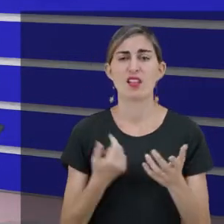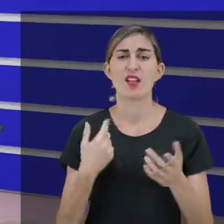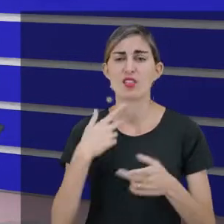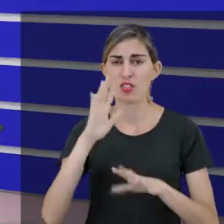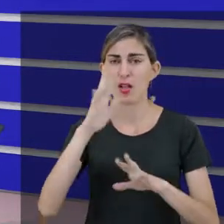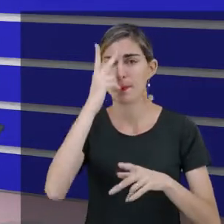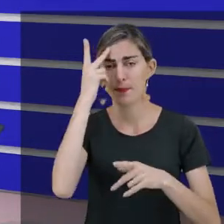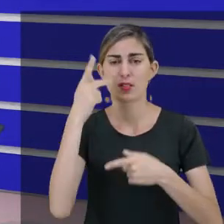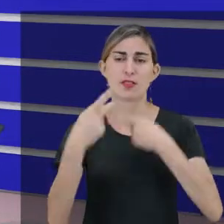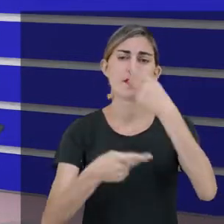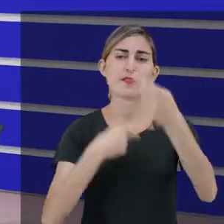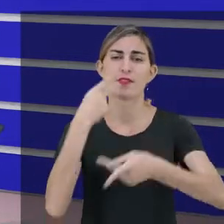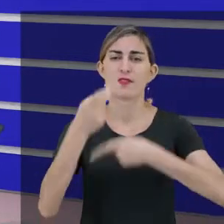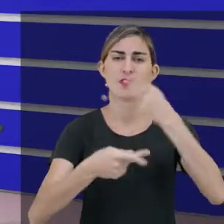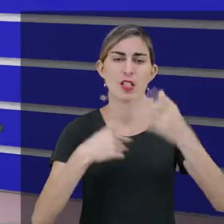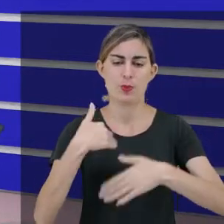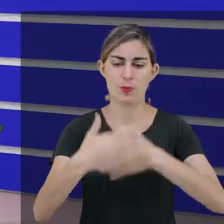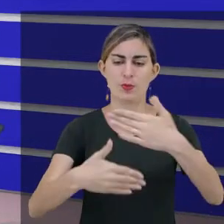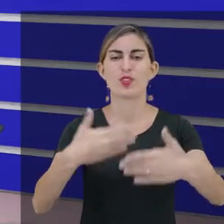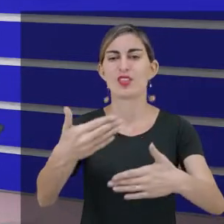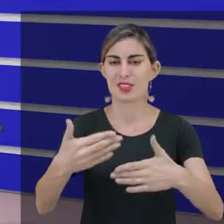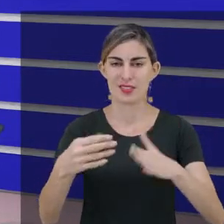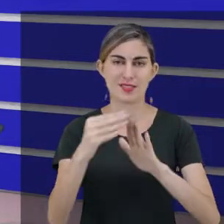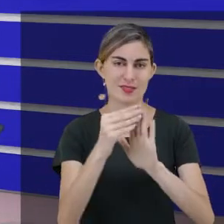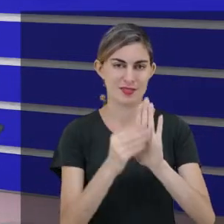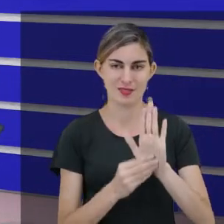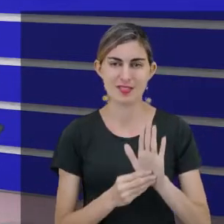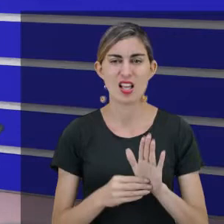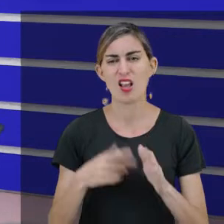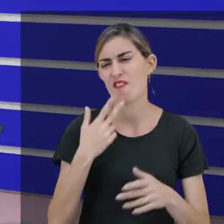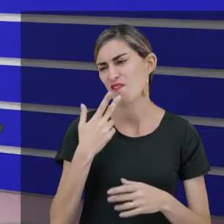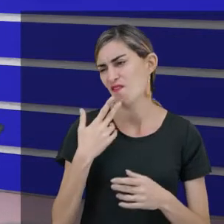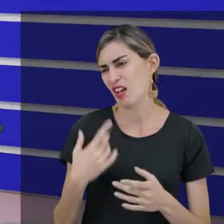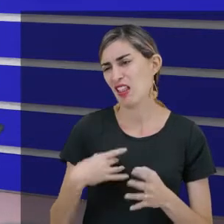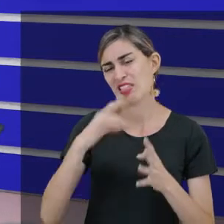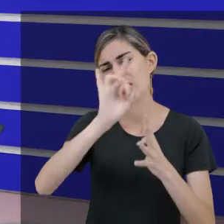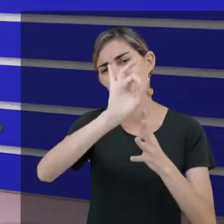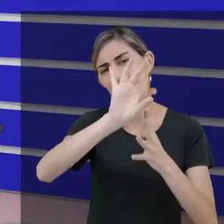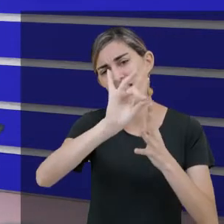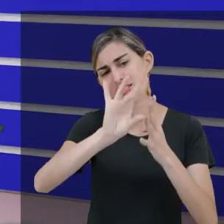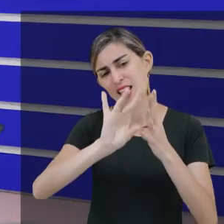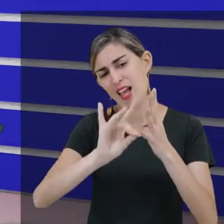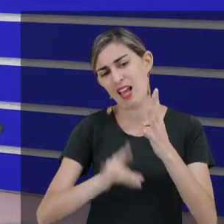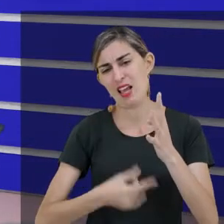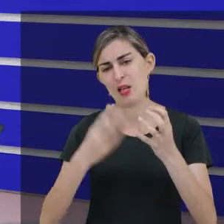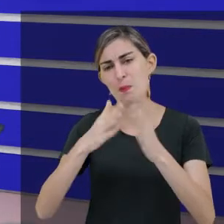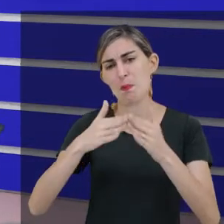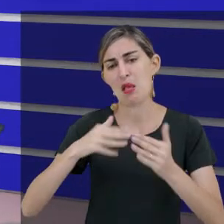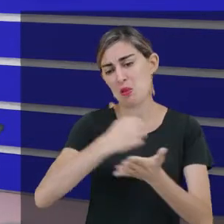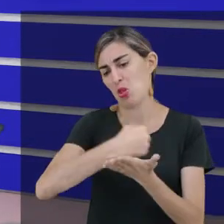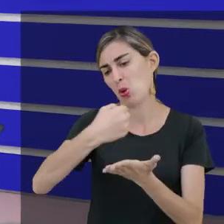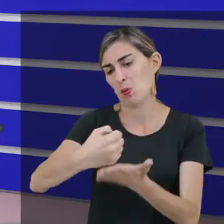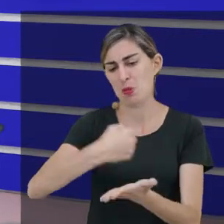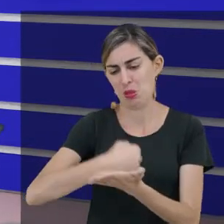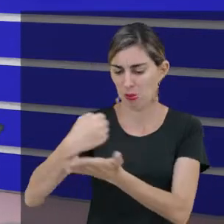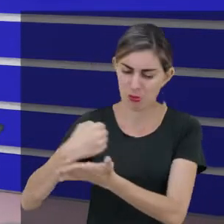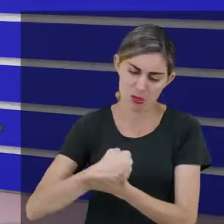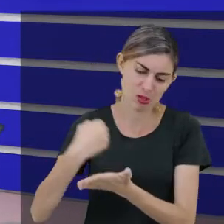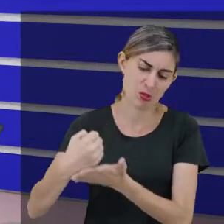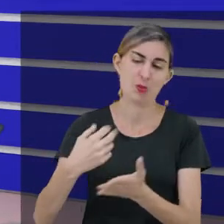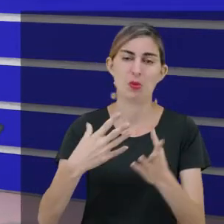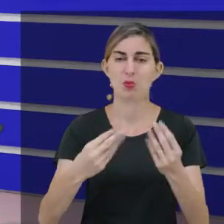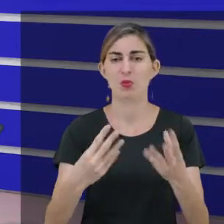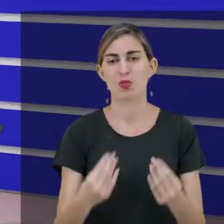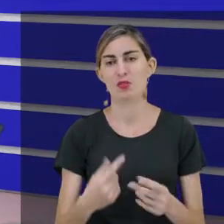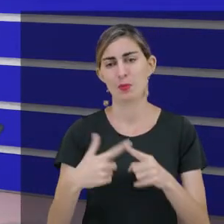relatos de pessoas que passaram por um processo de certificação que diz que é muito detalhista, pede muito documento. Sim. Porque a ISO, eu